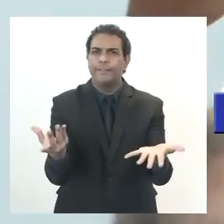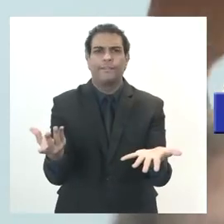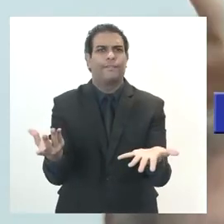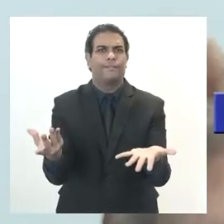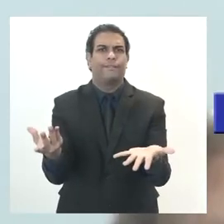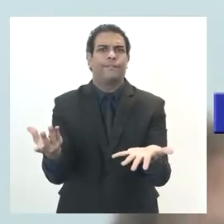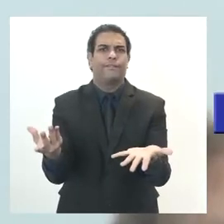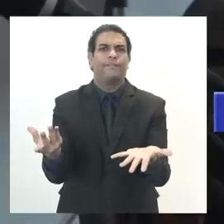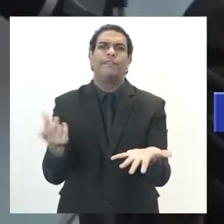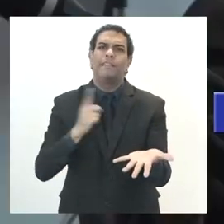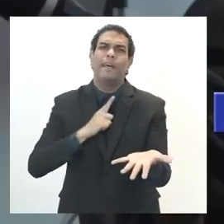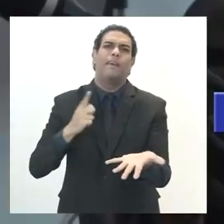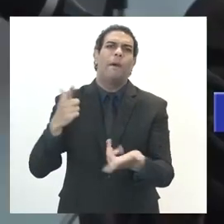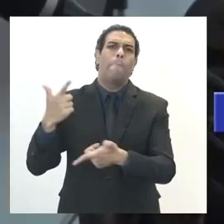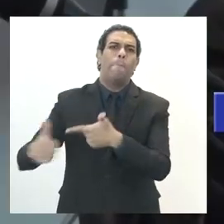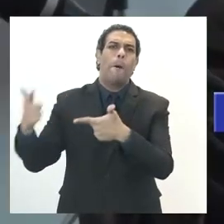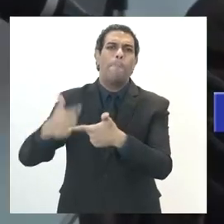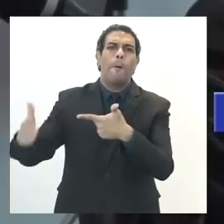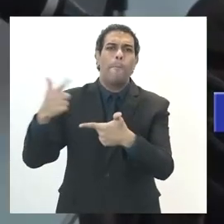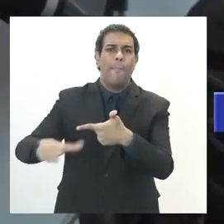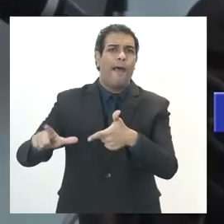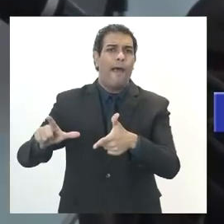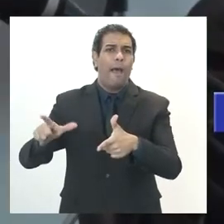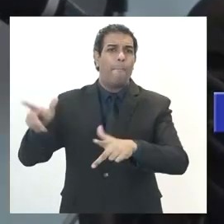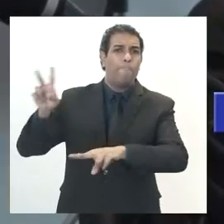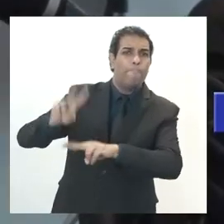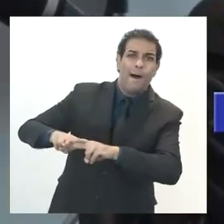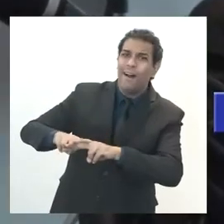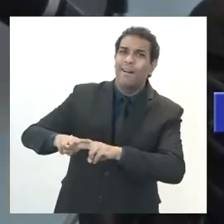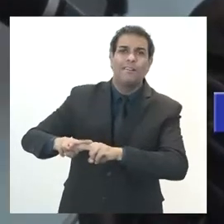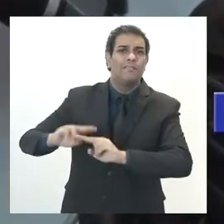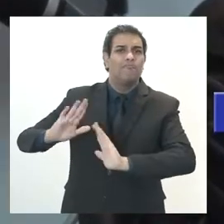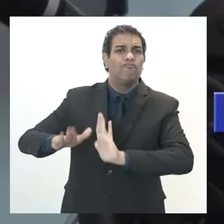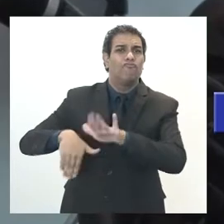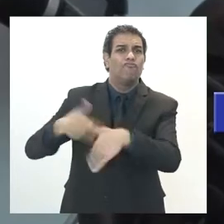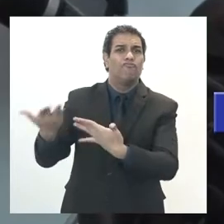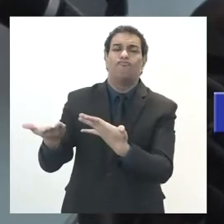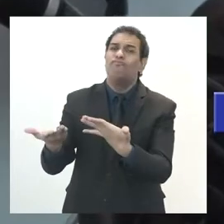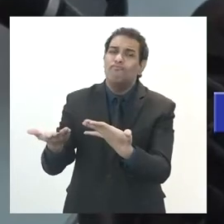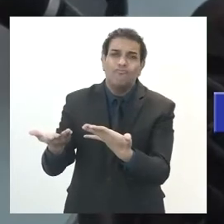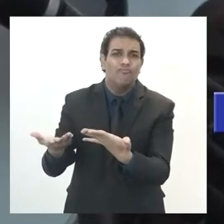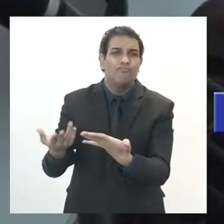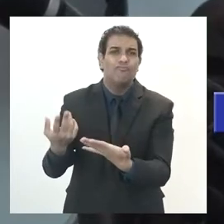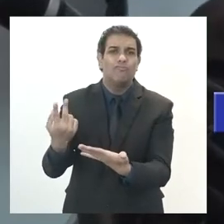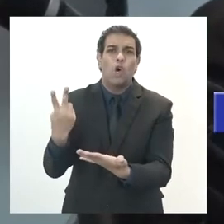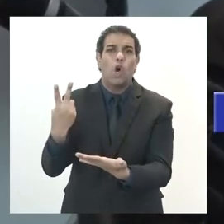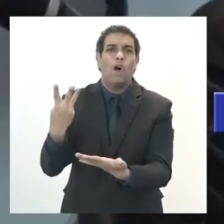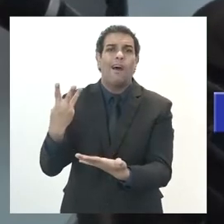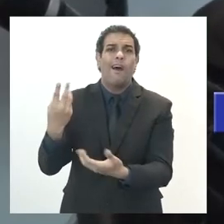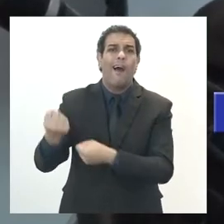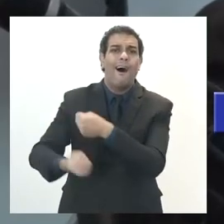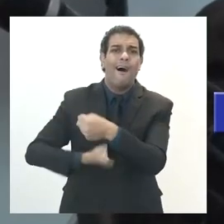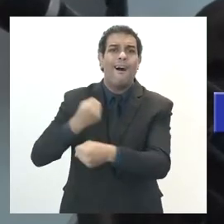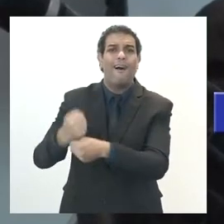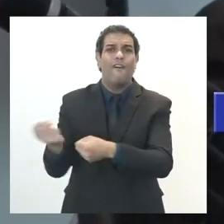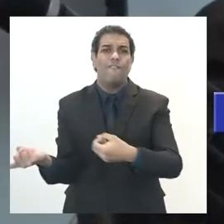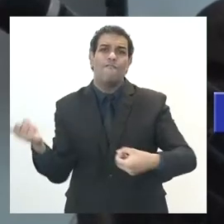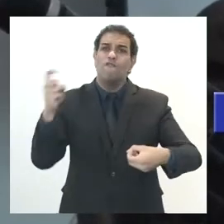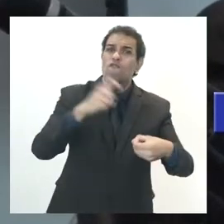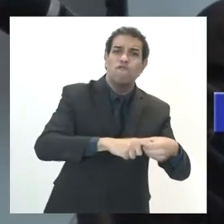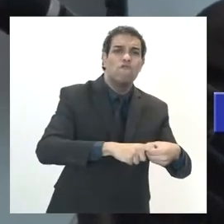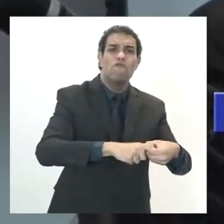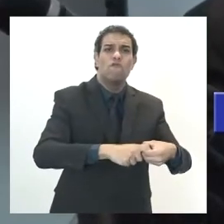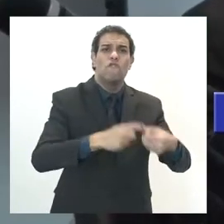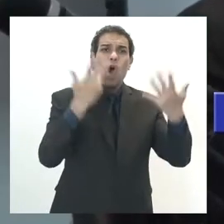cometendo falta gravíssima são presos e chegam ficam lá no presídio nosso 23 anos e depois ele